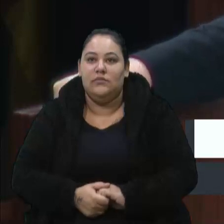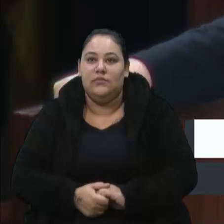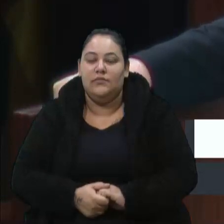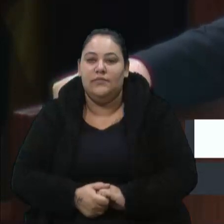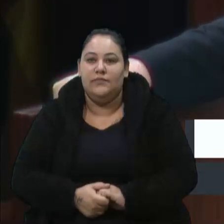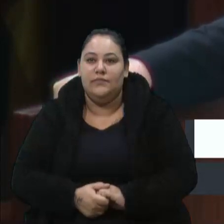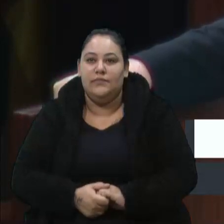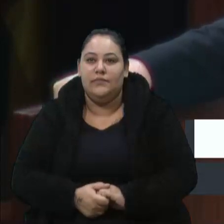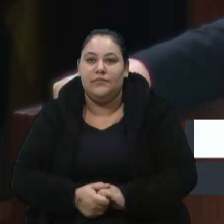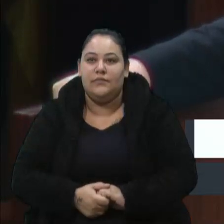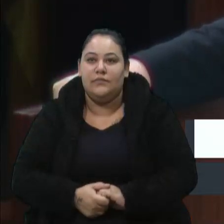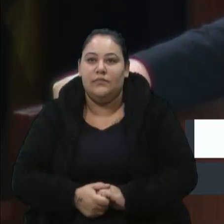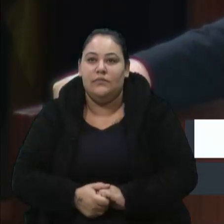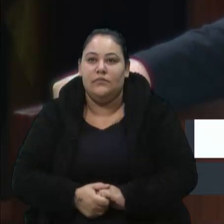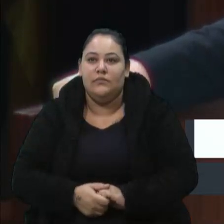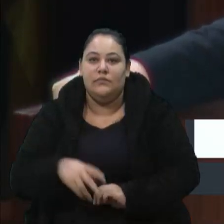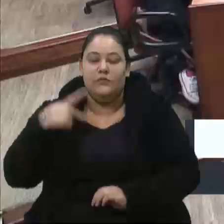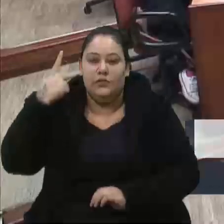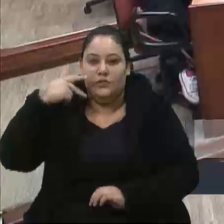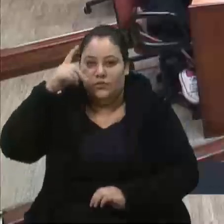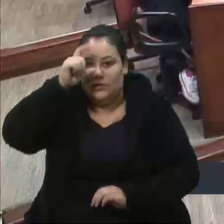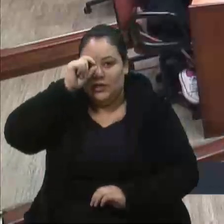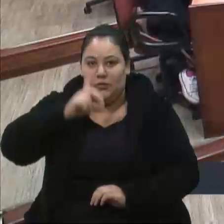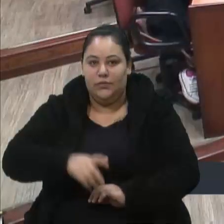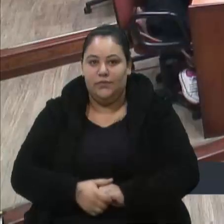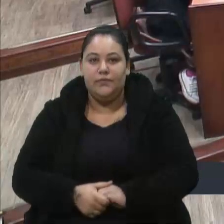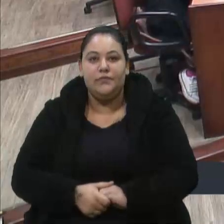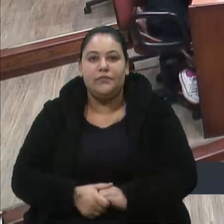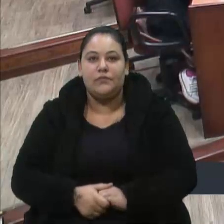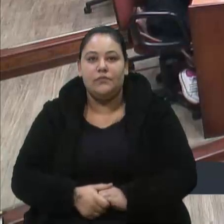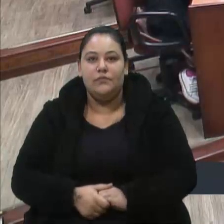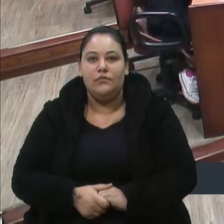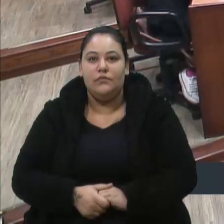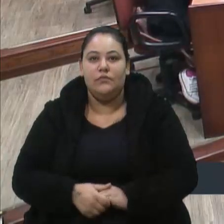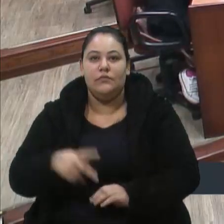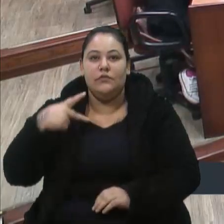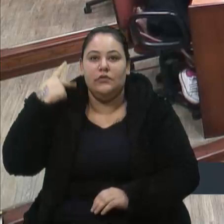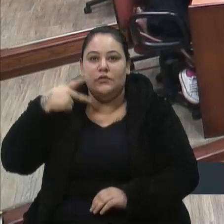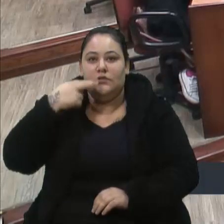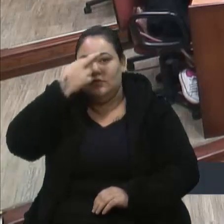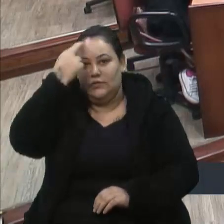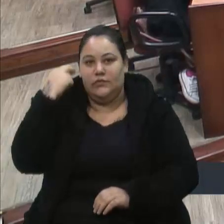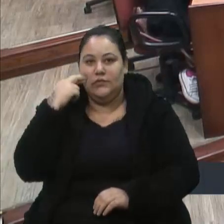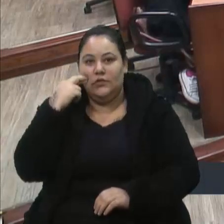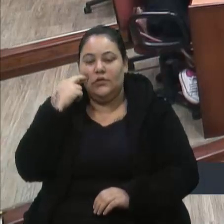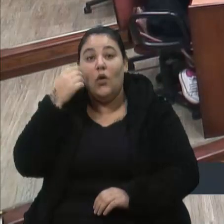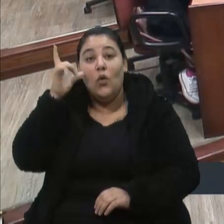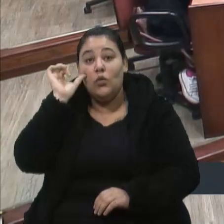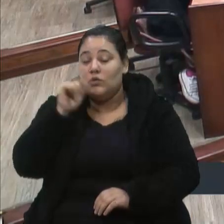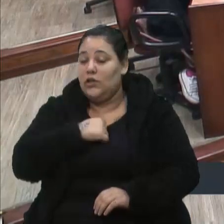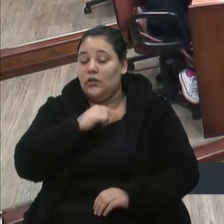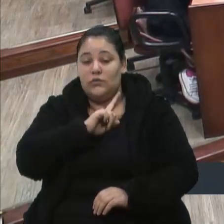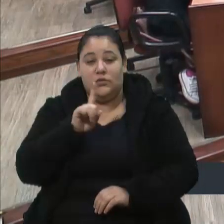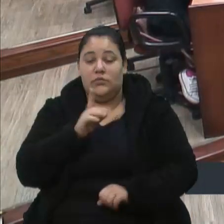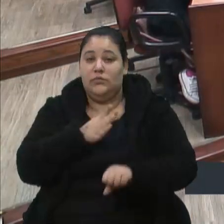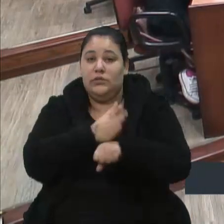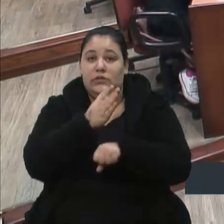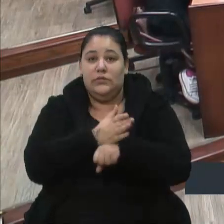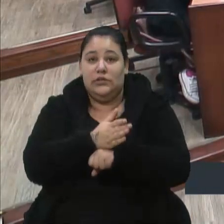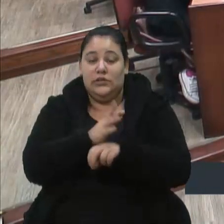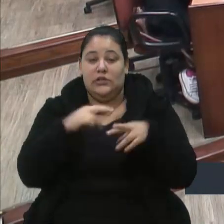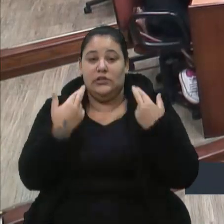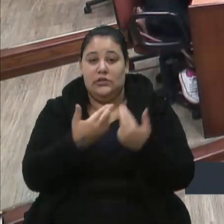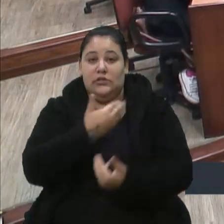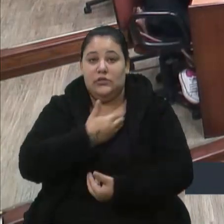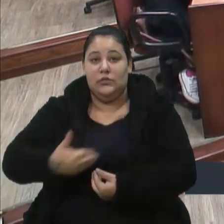primeiro? Vereador Schalck. Vereador Rafael, ontem eu não estive na audiência pública, só